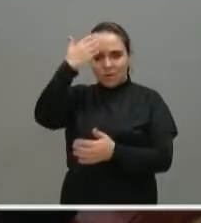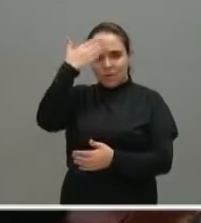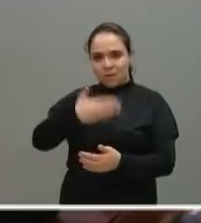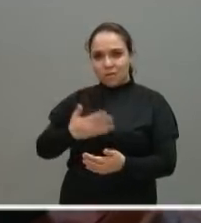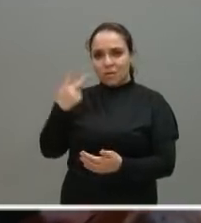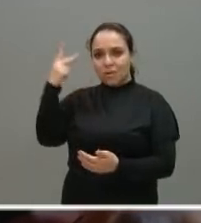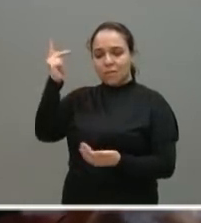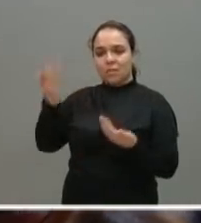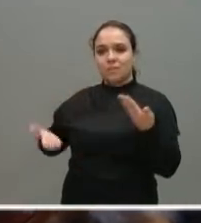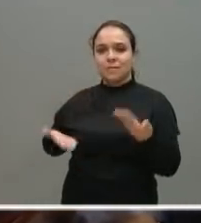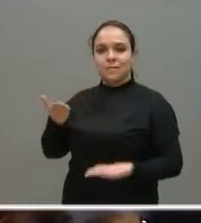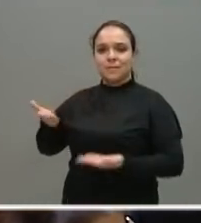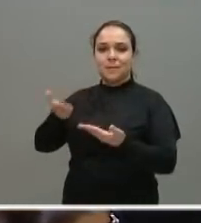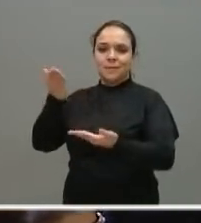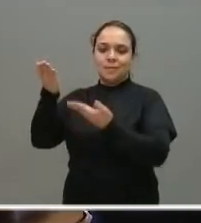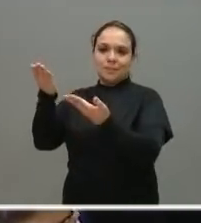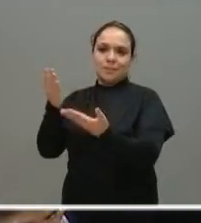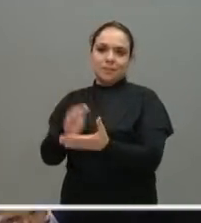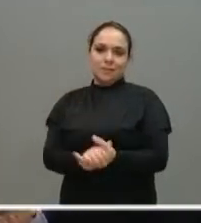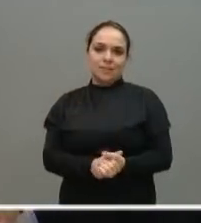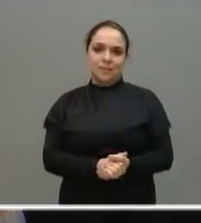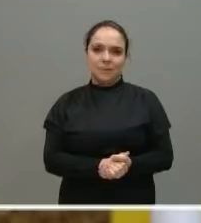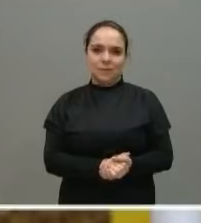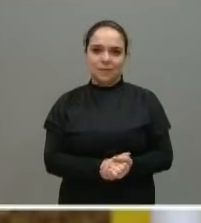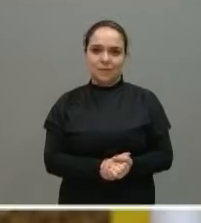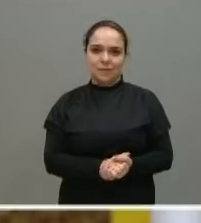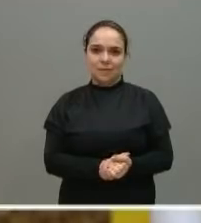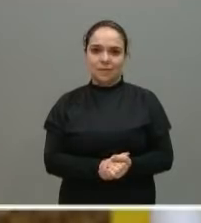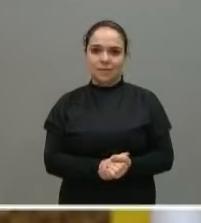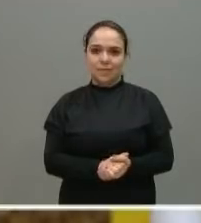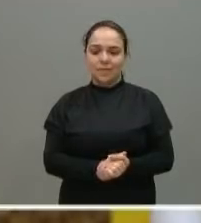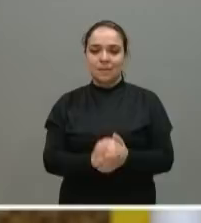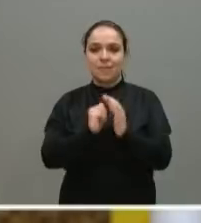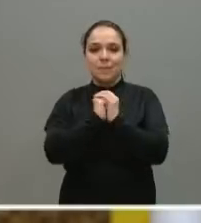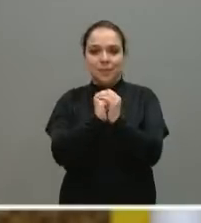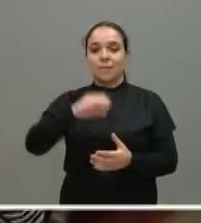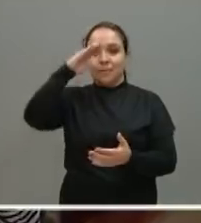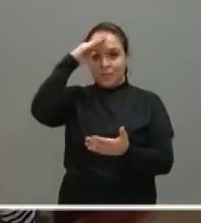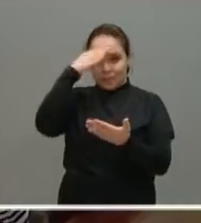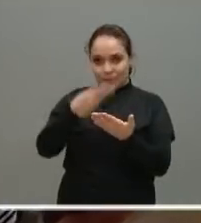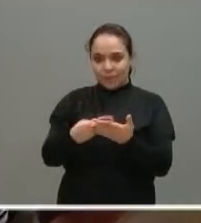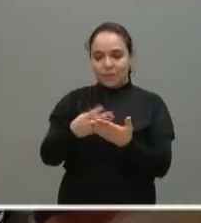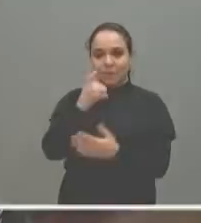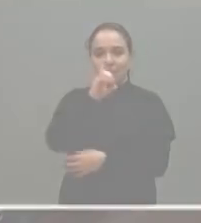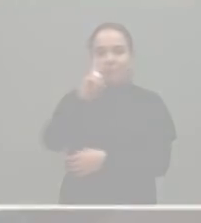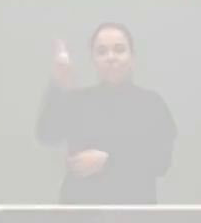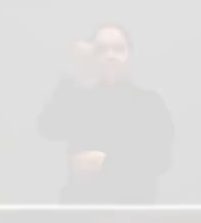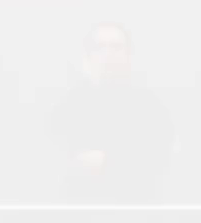serviço. Eu me coloco a teu serviço. Amém. Amém.